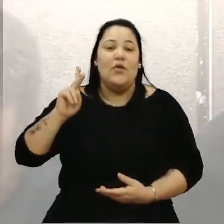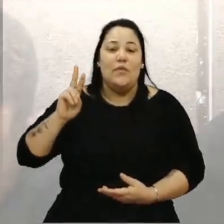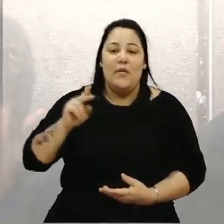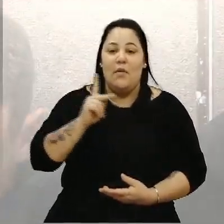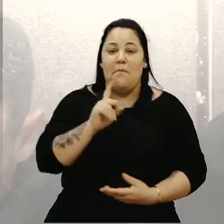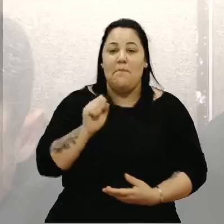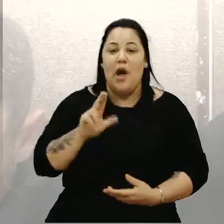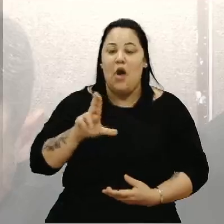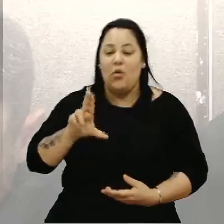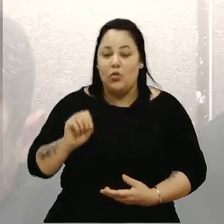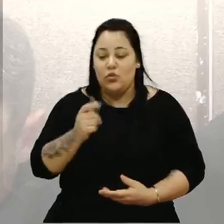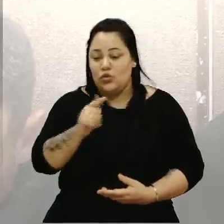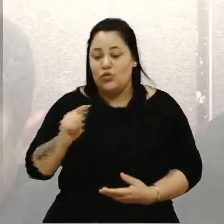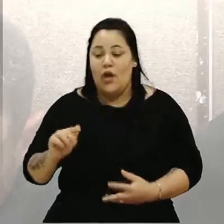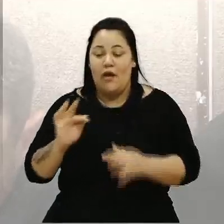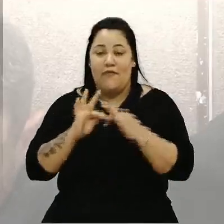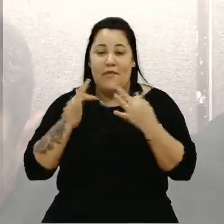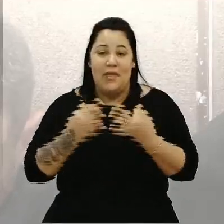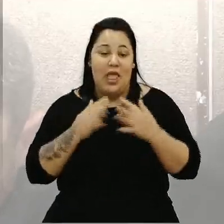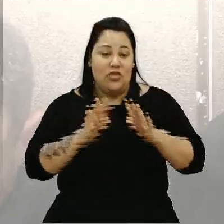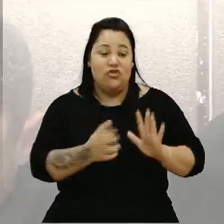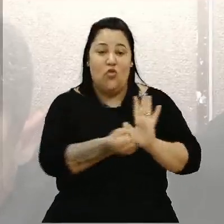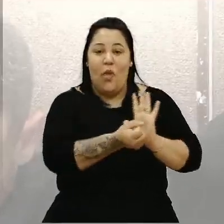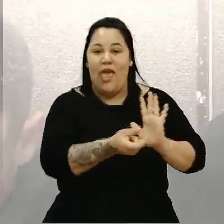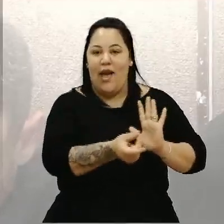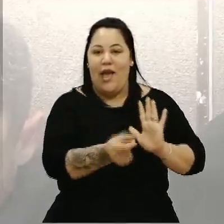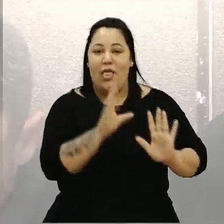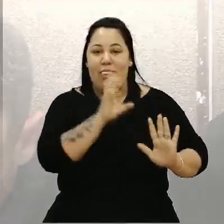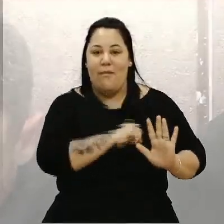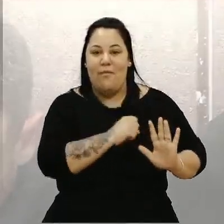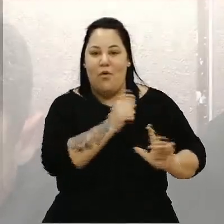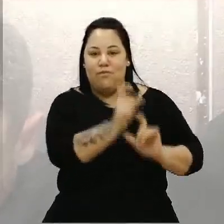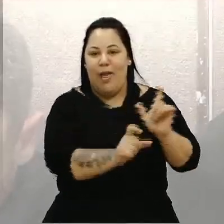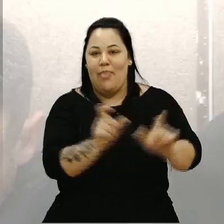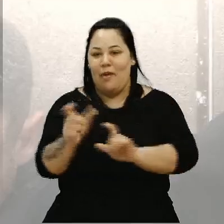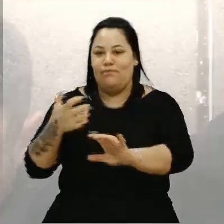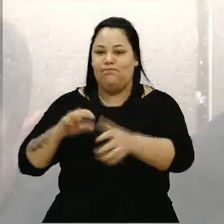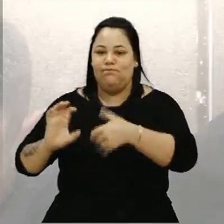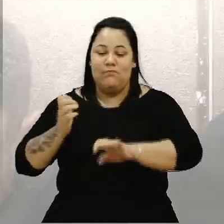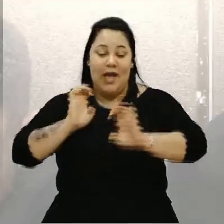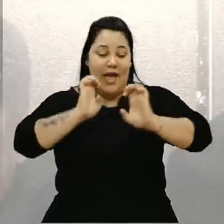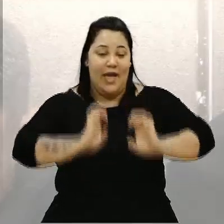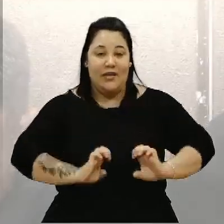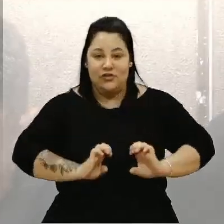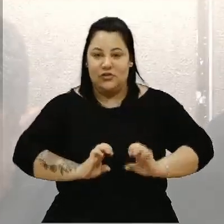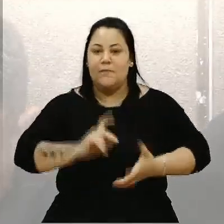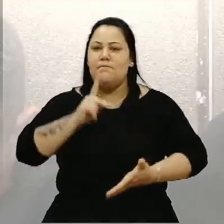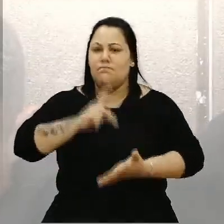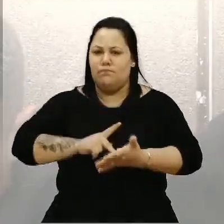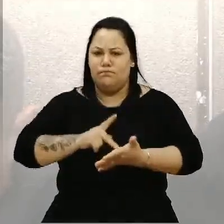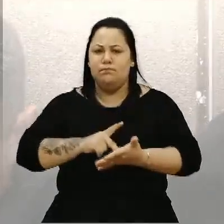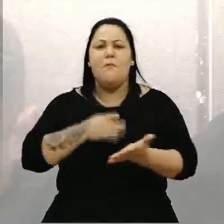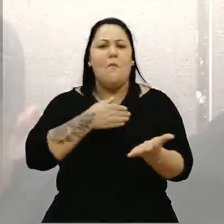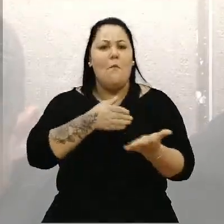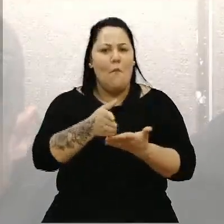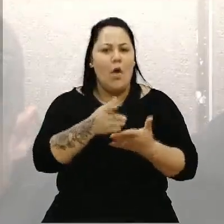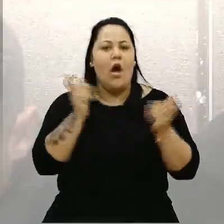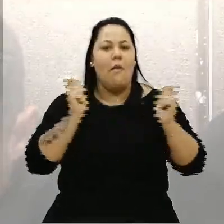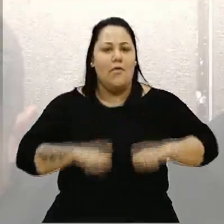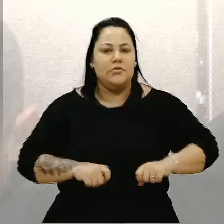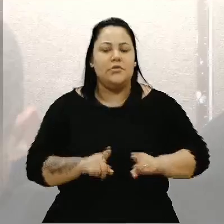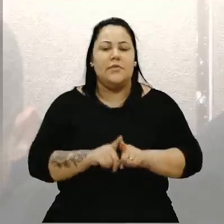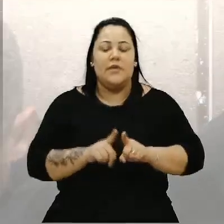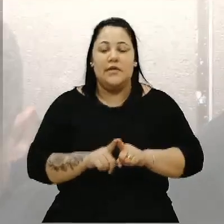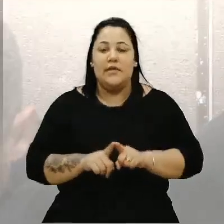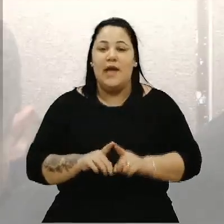e amigos, deixou um legado de amor ao próximo, ética, honestidade e competência.